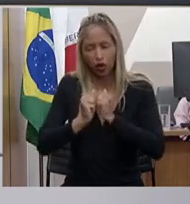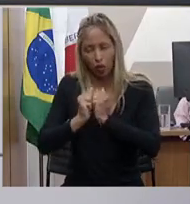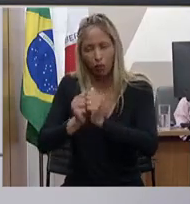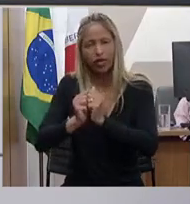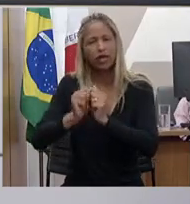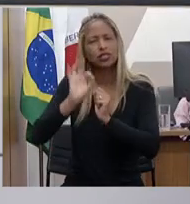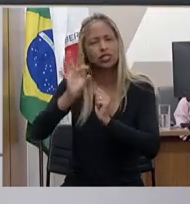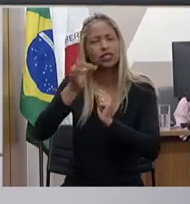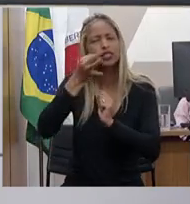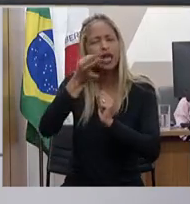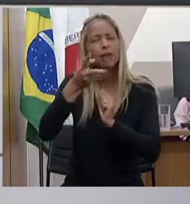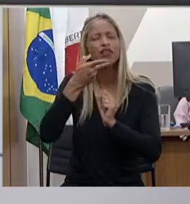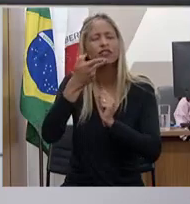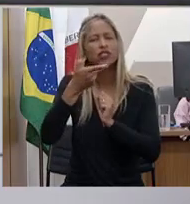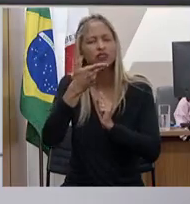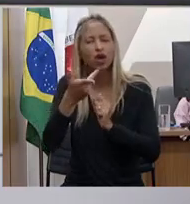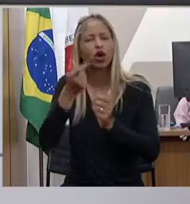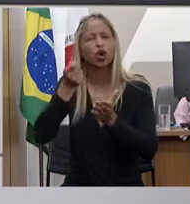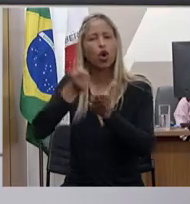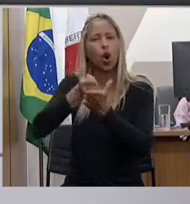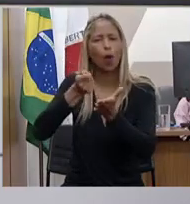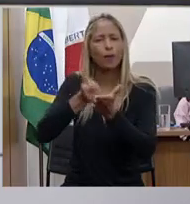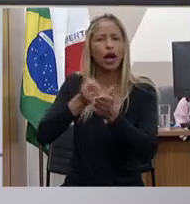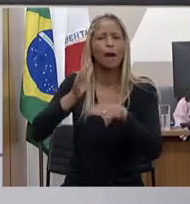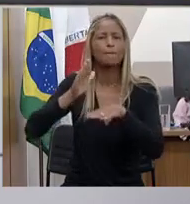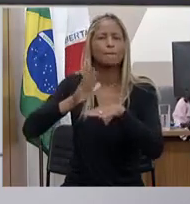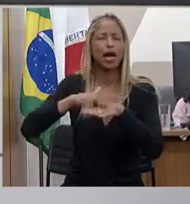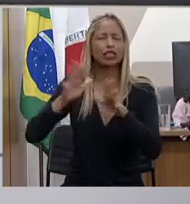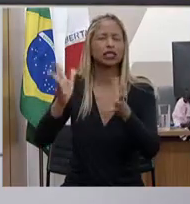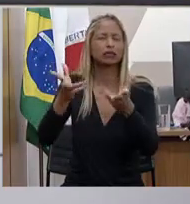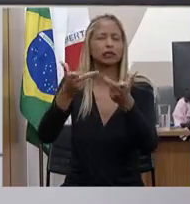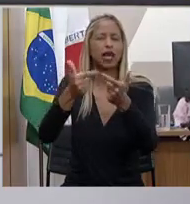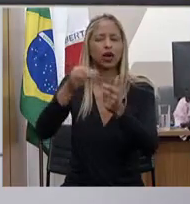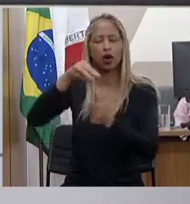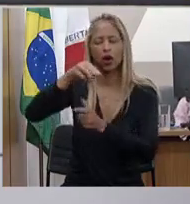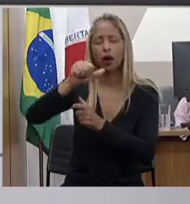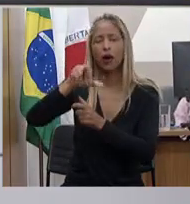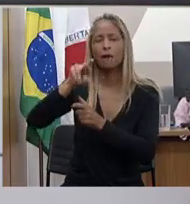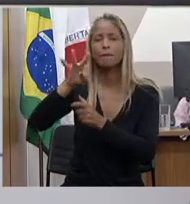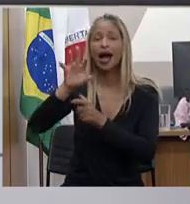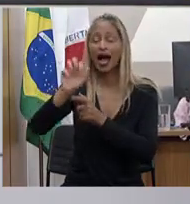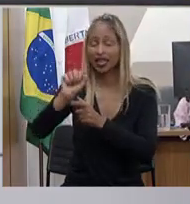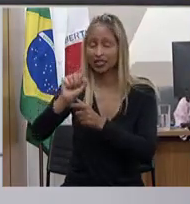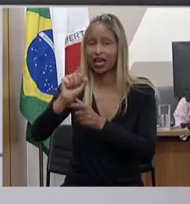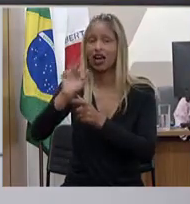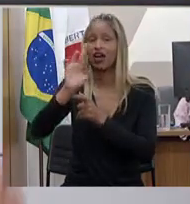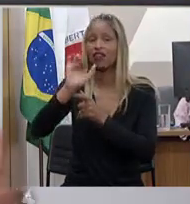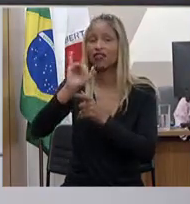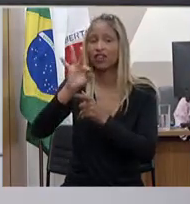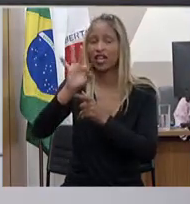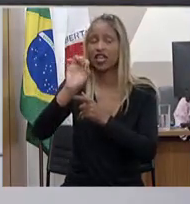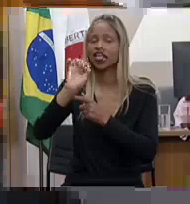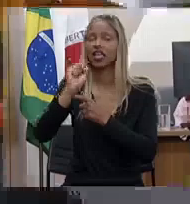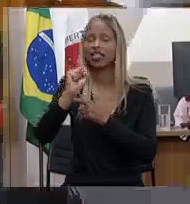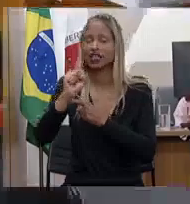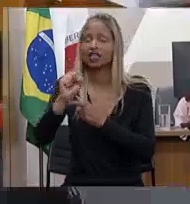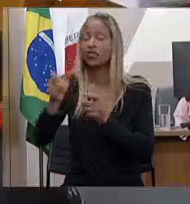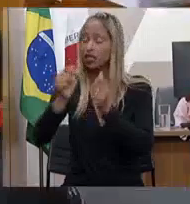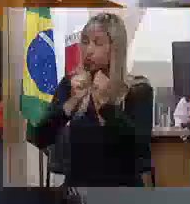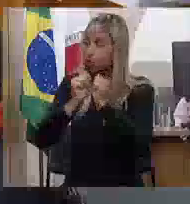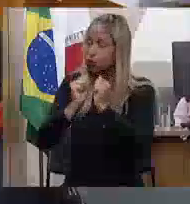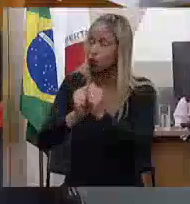nos alertou disso sempre nos cobrou que a gente deve fazer uma coisa mais eficaz que a companheira Marta Freitas né Marta eu vou até colocar o